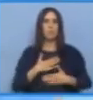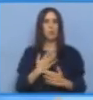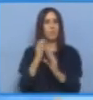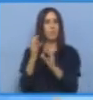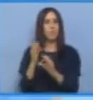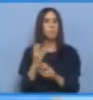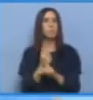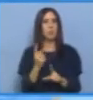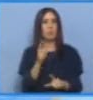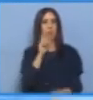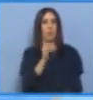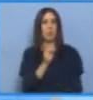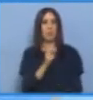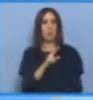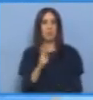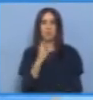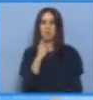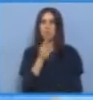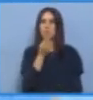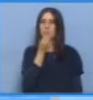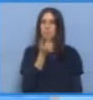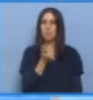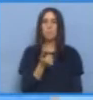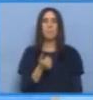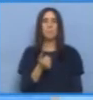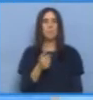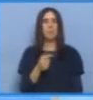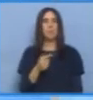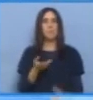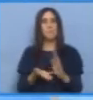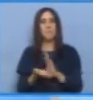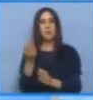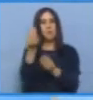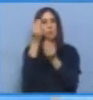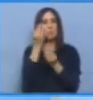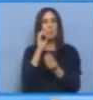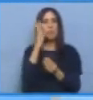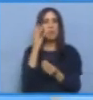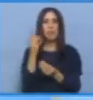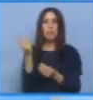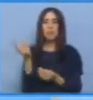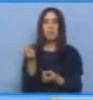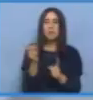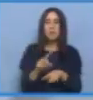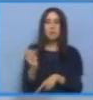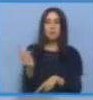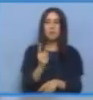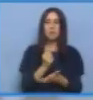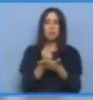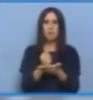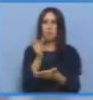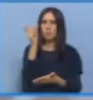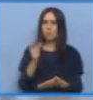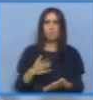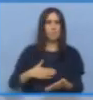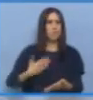dizia muito bem, muito mais importante do que a formação para a partida é o apoio no regresso. A pessoa volta diferente,